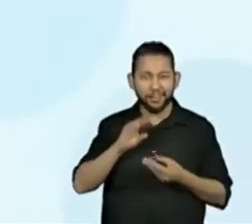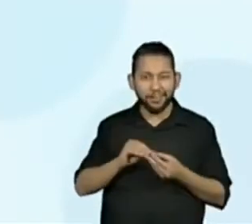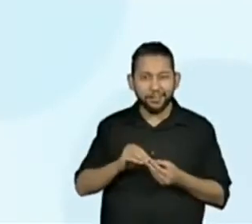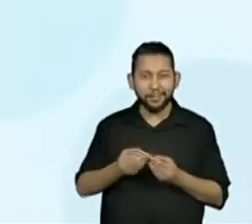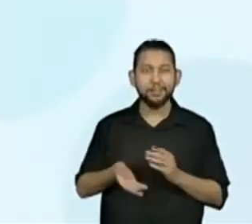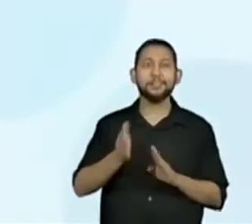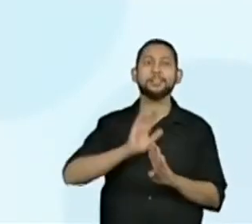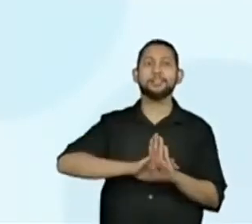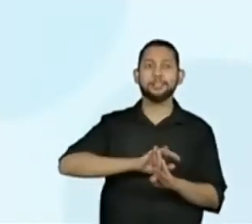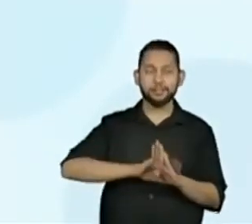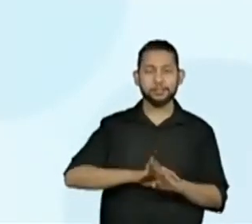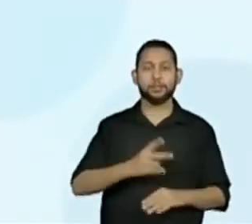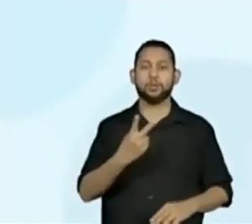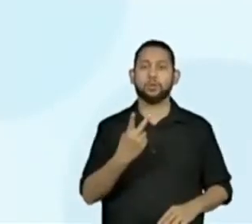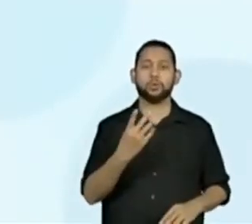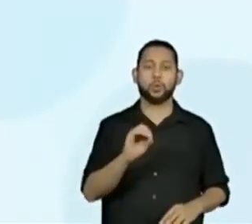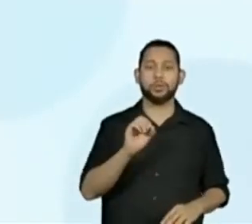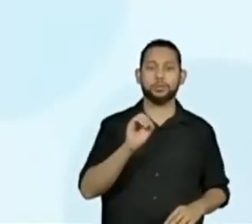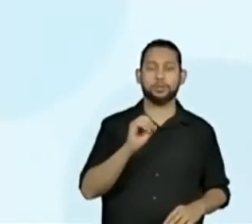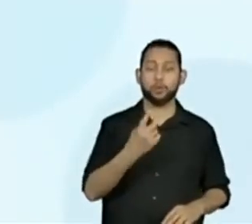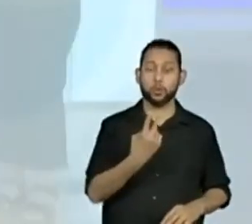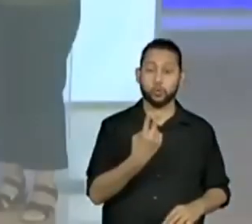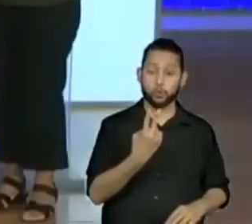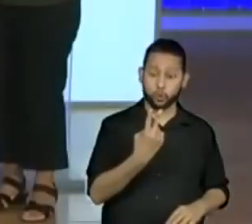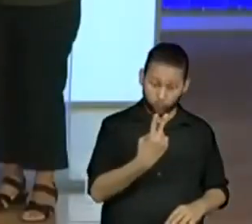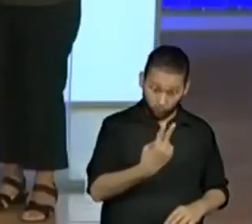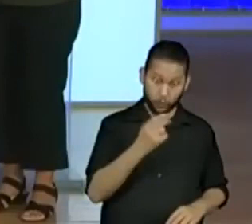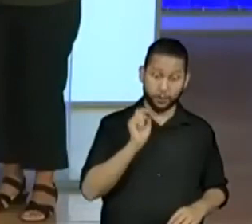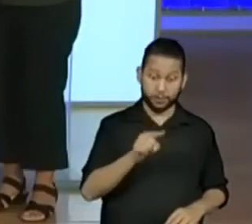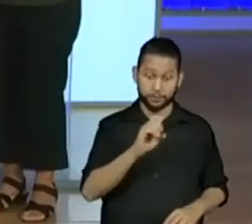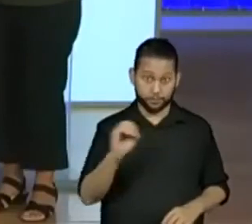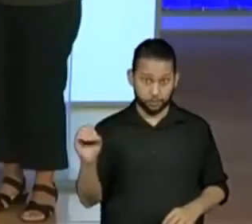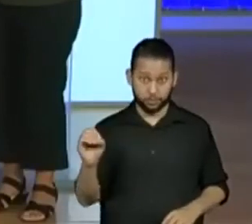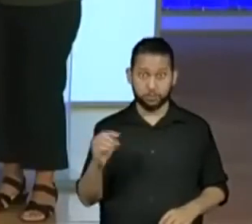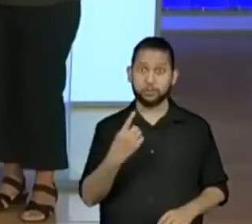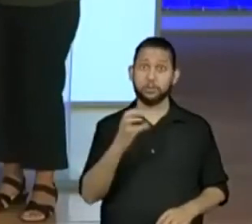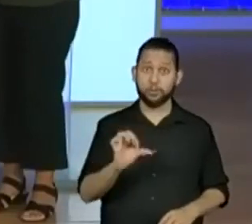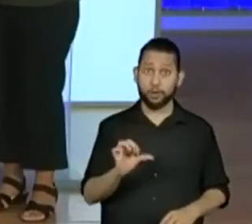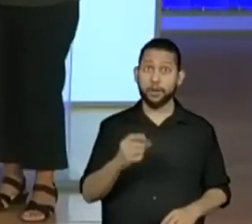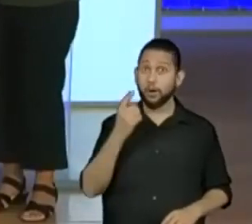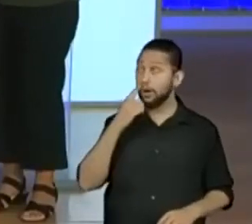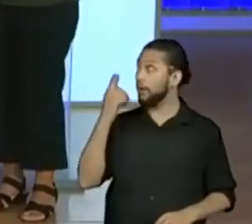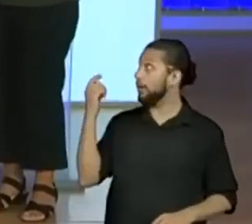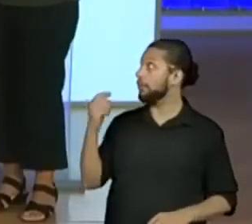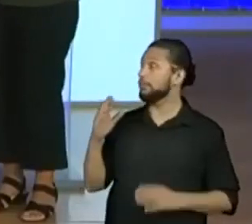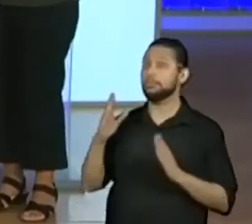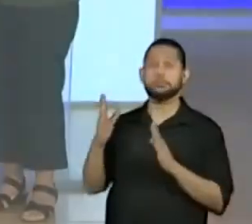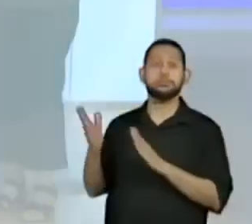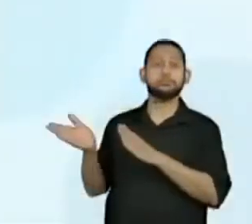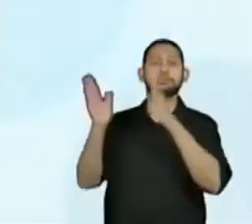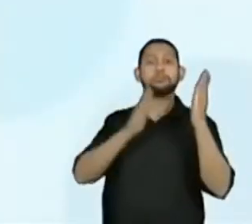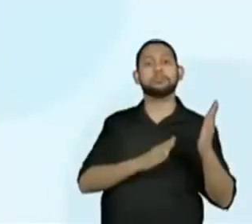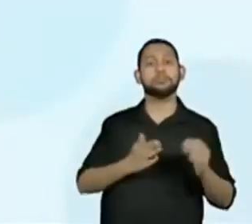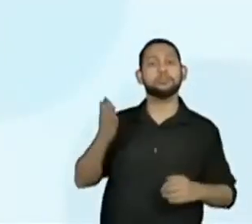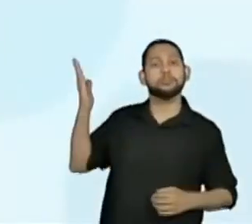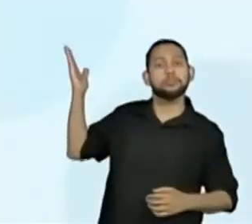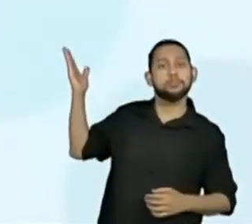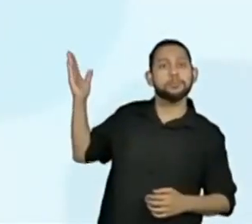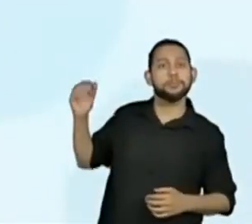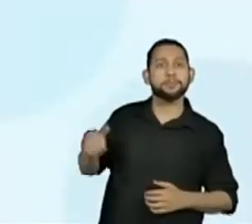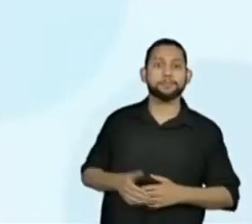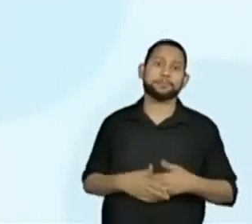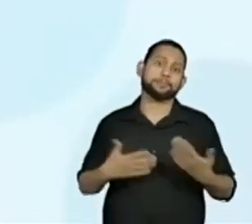aqui, 2019. Agora, os números baixaram mais uma vez. Tem apenas agora duas. Agora ficou fácil.